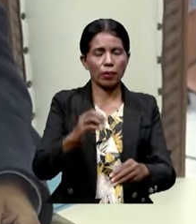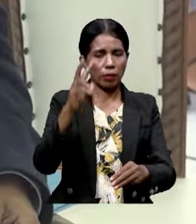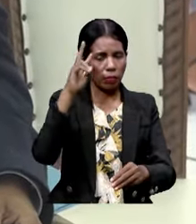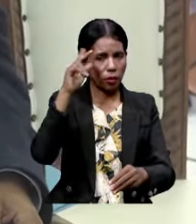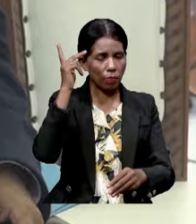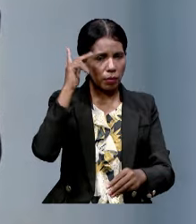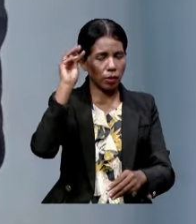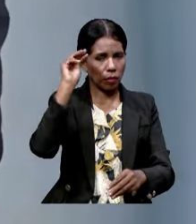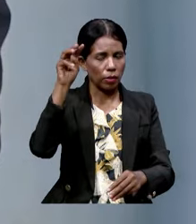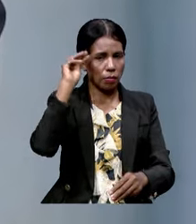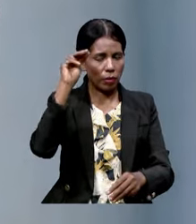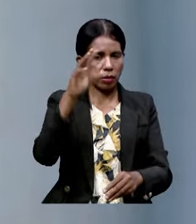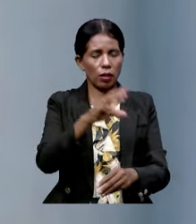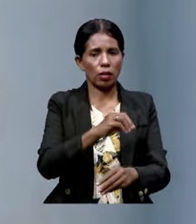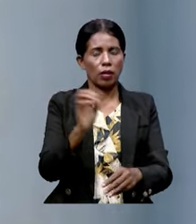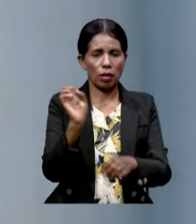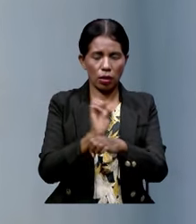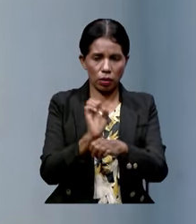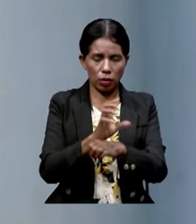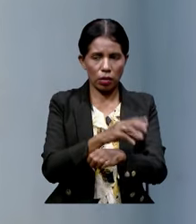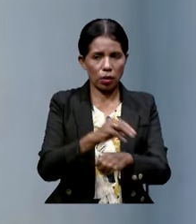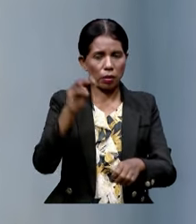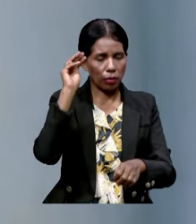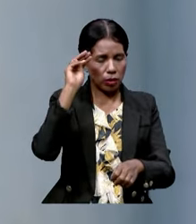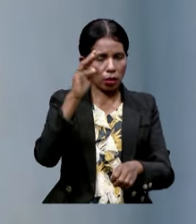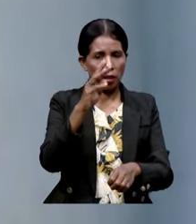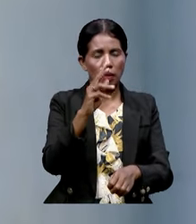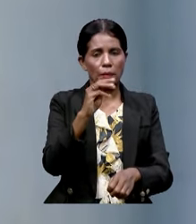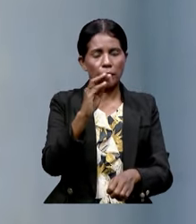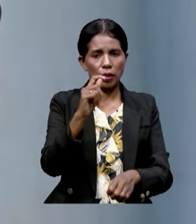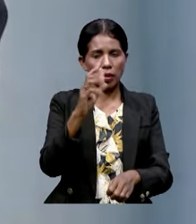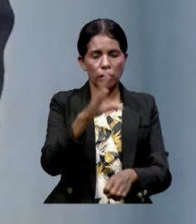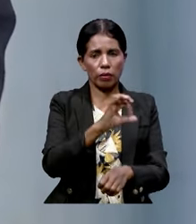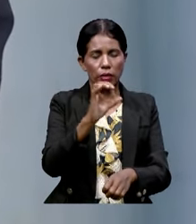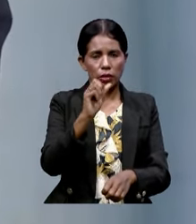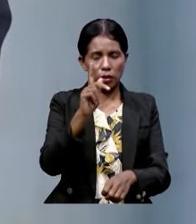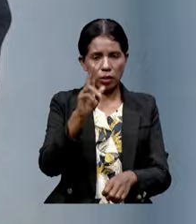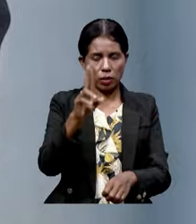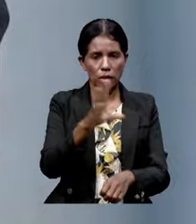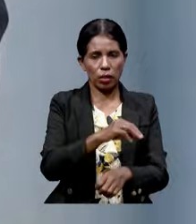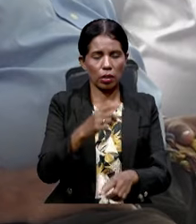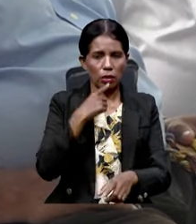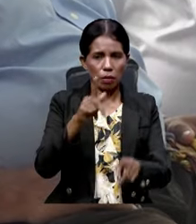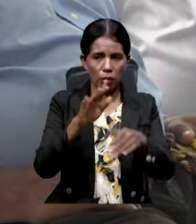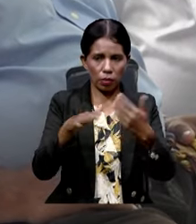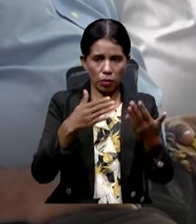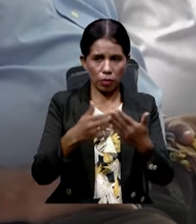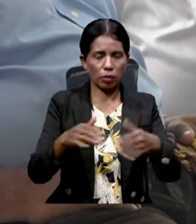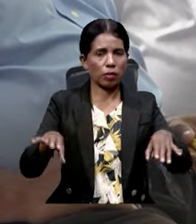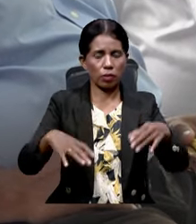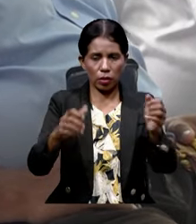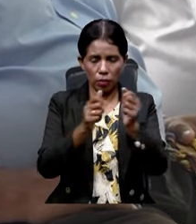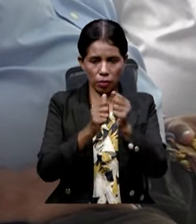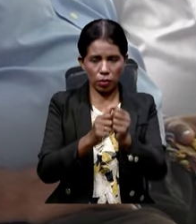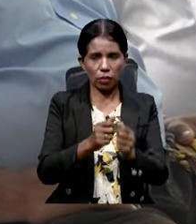vice-primeiro-ministro Ministro Coordenador Assunto Econômico no Ministro Turismo no Ambiente, Francisco Calbuadilai, encoraja a entidade Roto Serviço a Mutu,